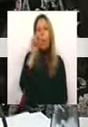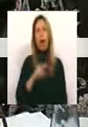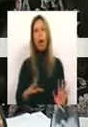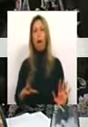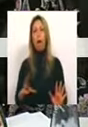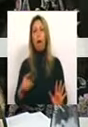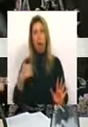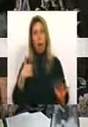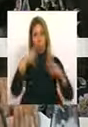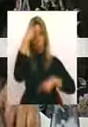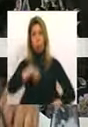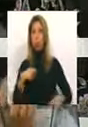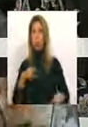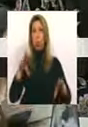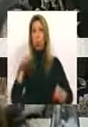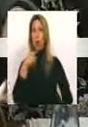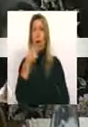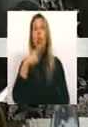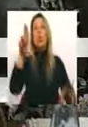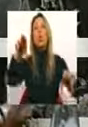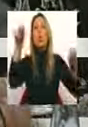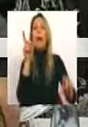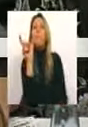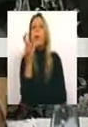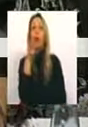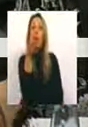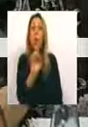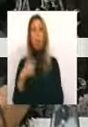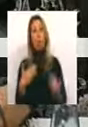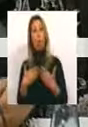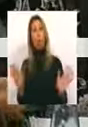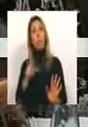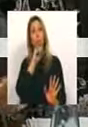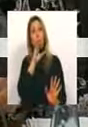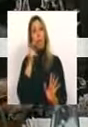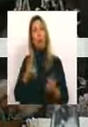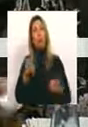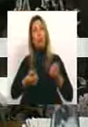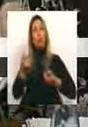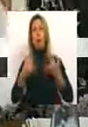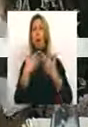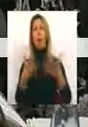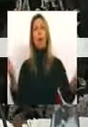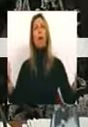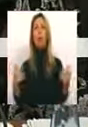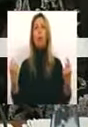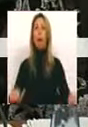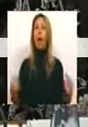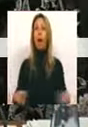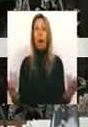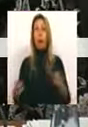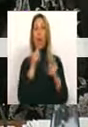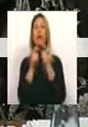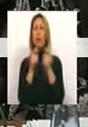nada portanto estou aberto a todas as possibilidades em todos menos agora vai esta entrevista ao g1 nesta entrevista coloca portanto